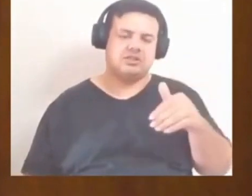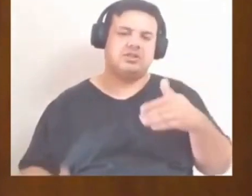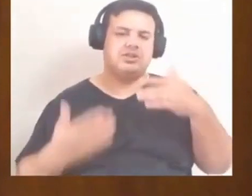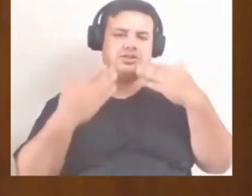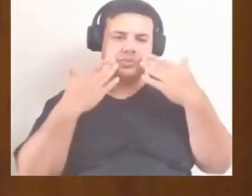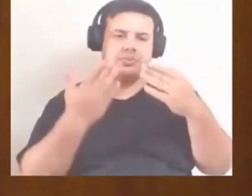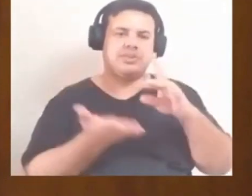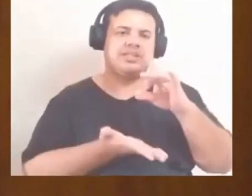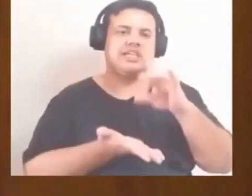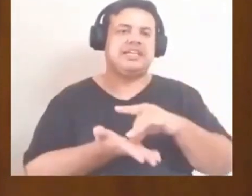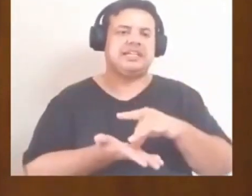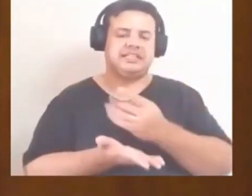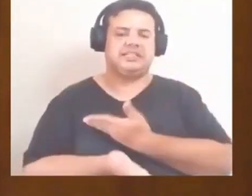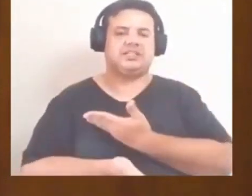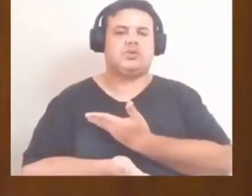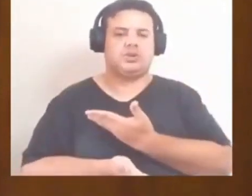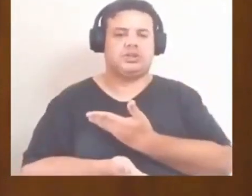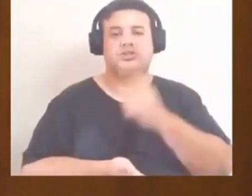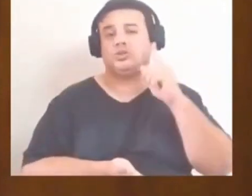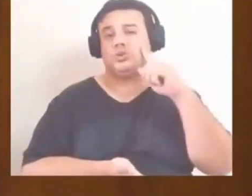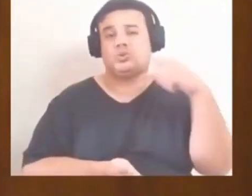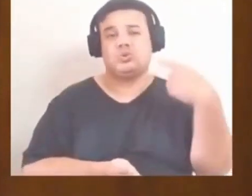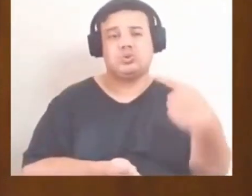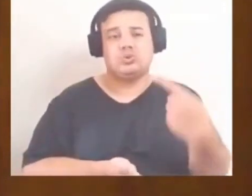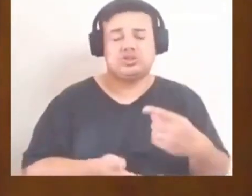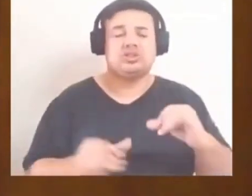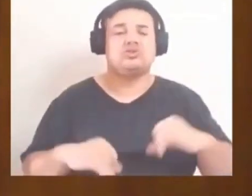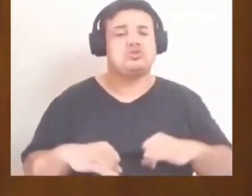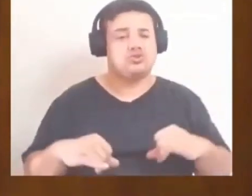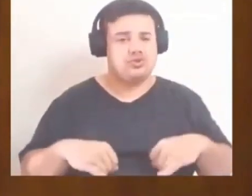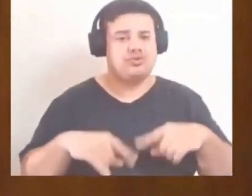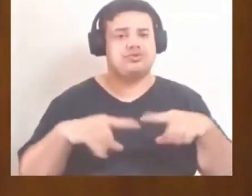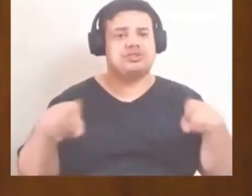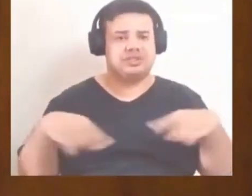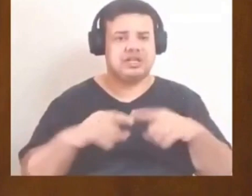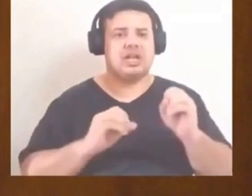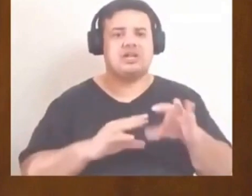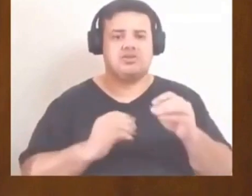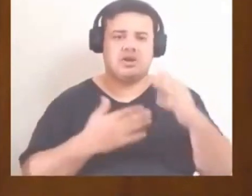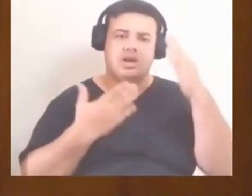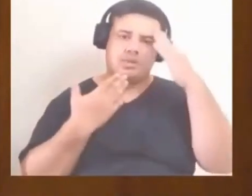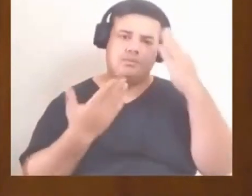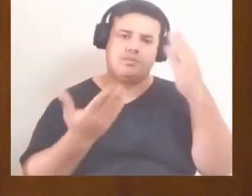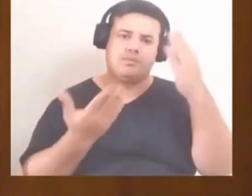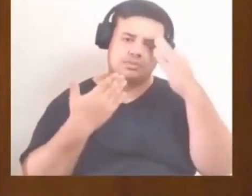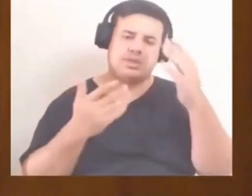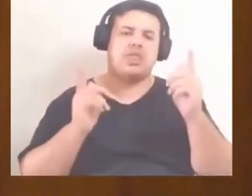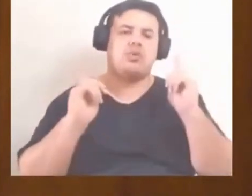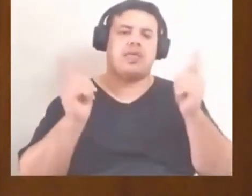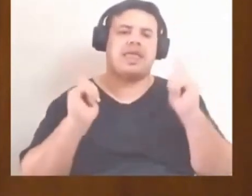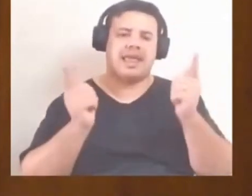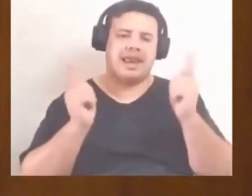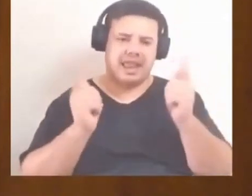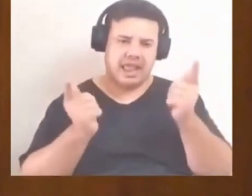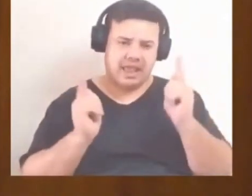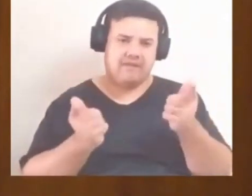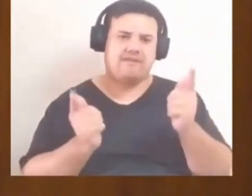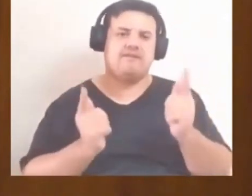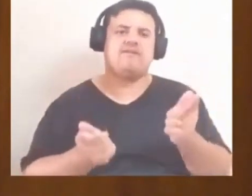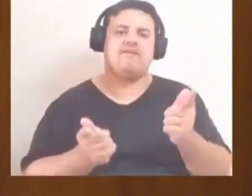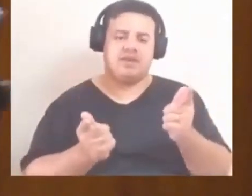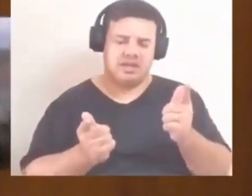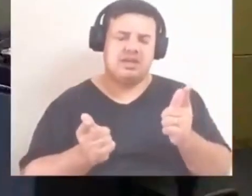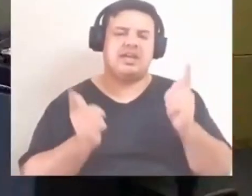a realidade que as colegas passam todos os dias em sala de aula muito obrigado é greve é greve abaixo o